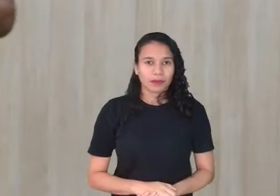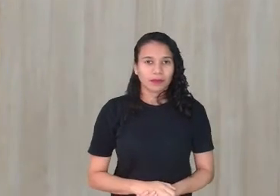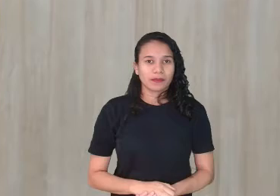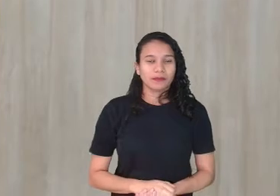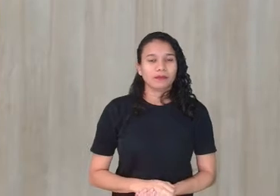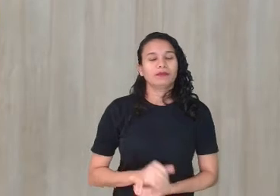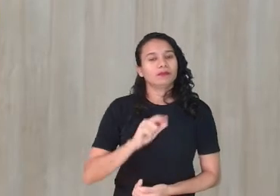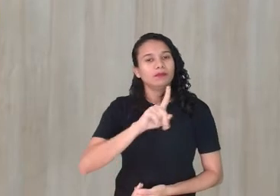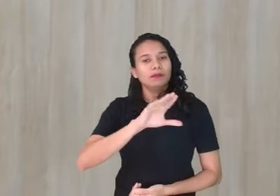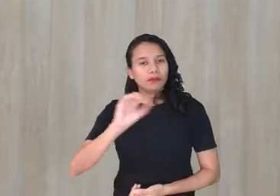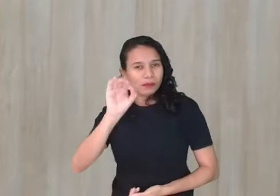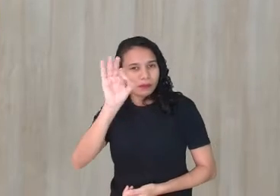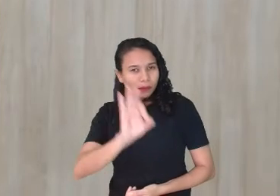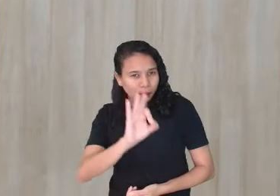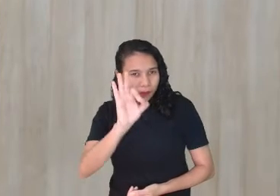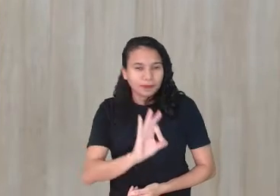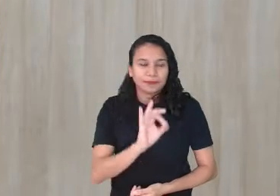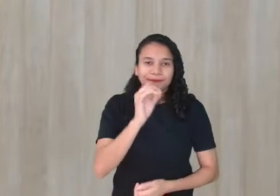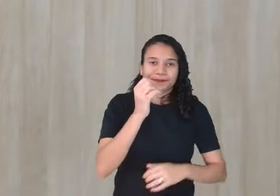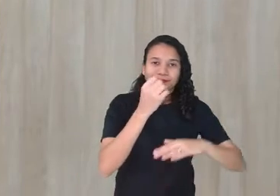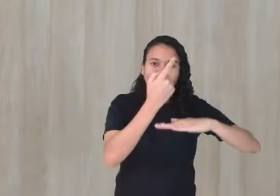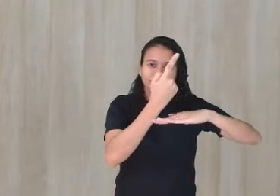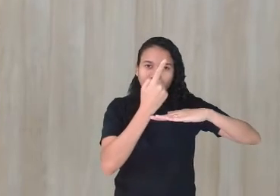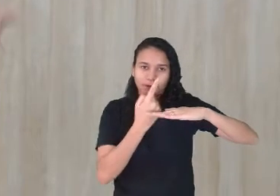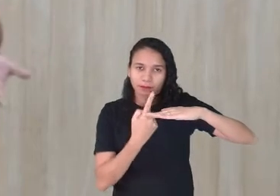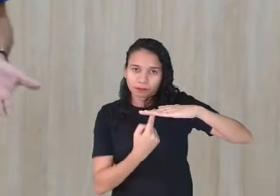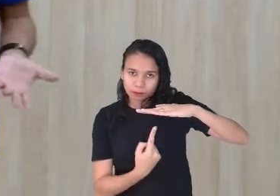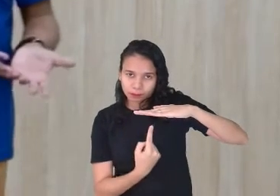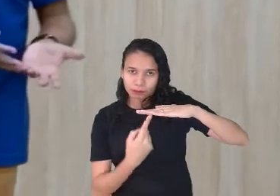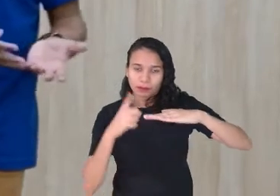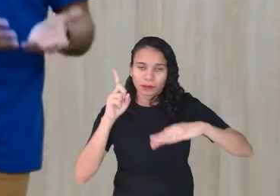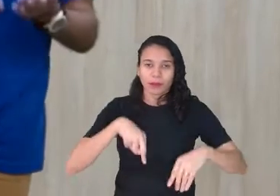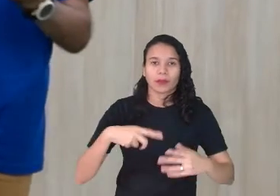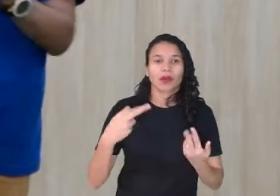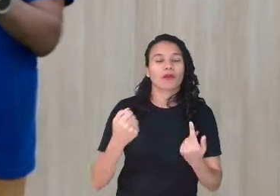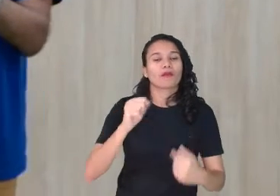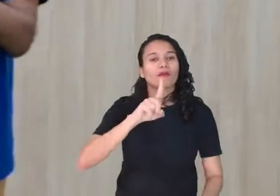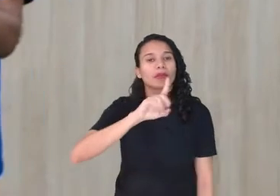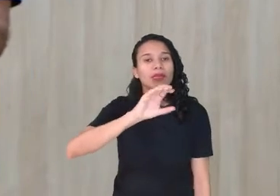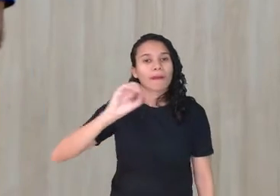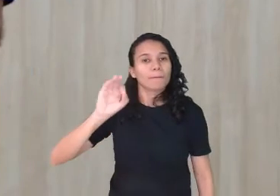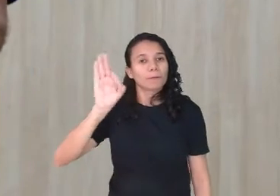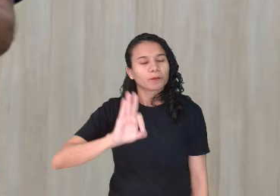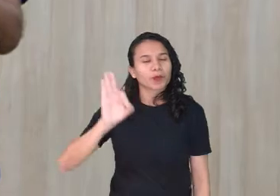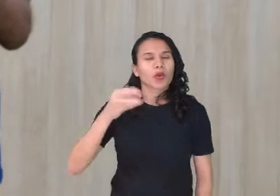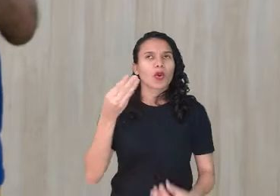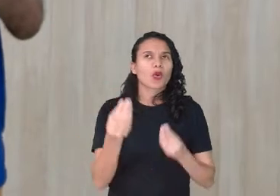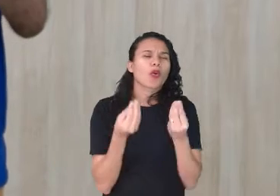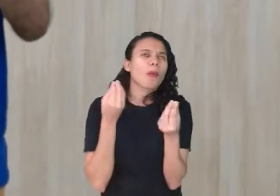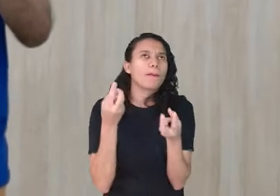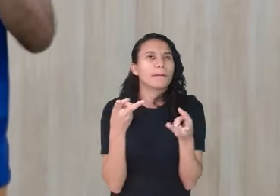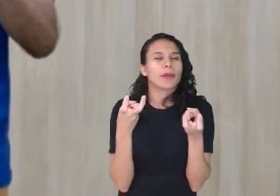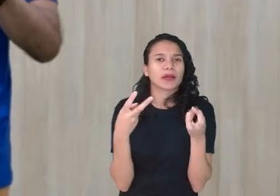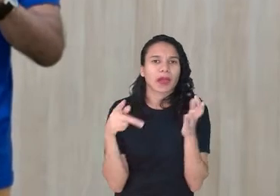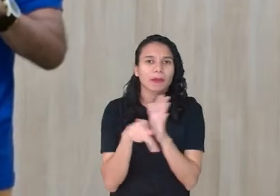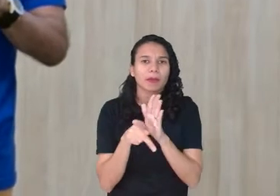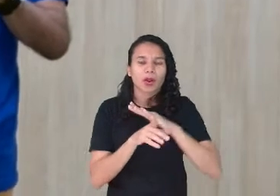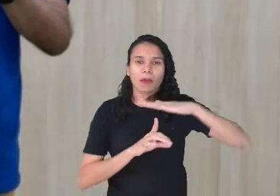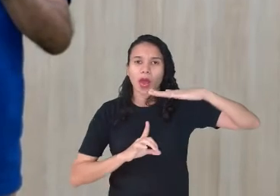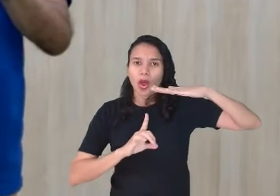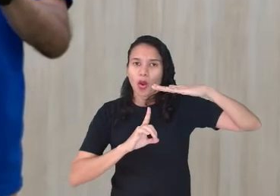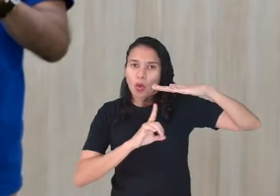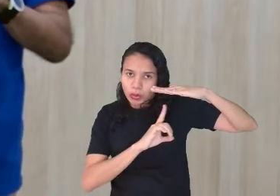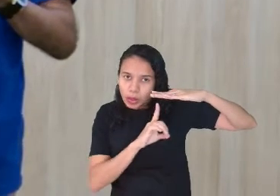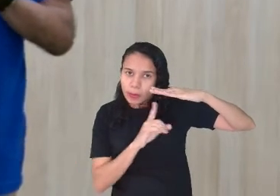dizer, 100%. 1%, 1 sobre 1, que é igual a 100%. Mas quando você percebe isso, porque o denominador dele, os